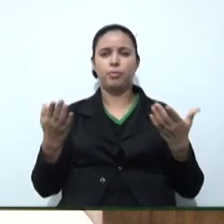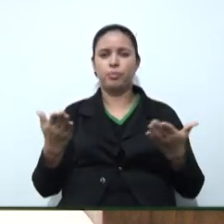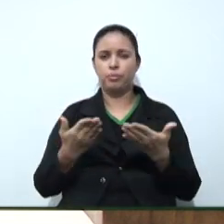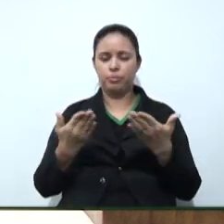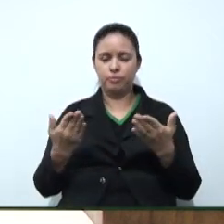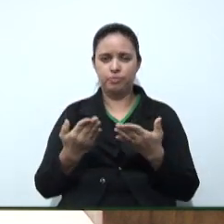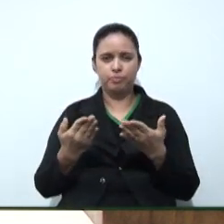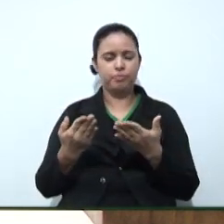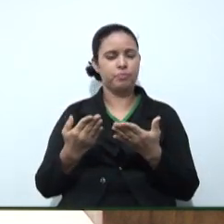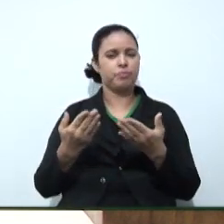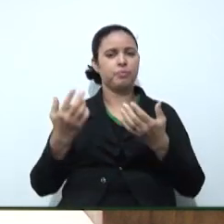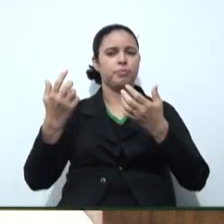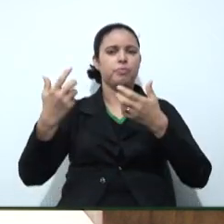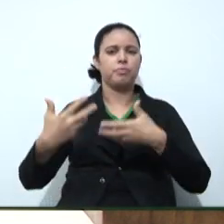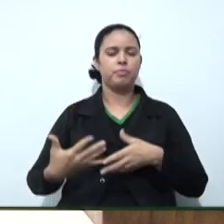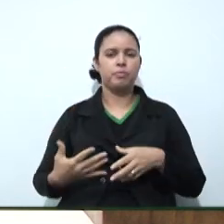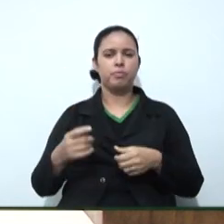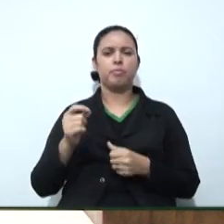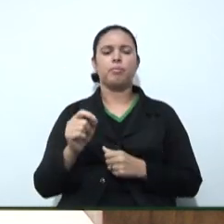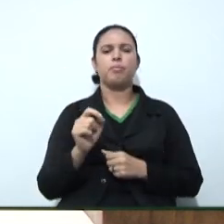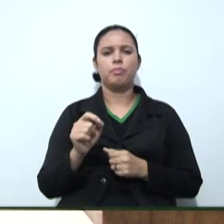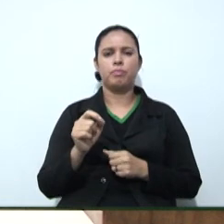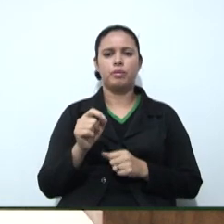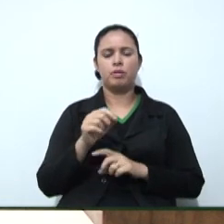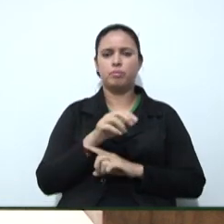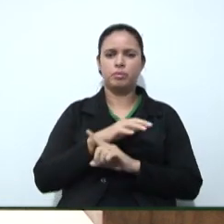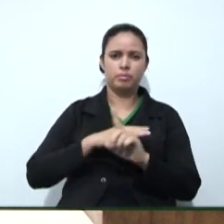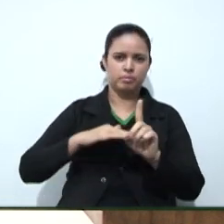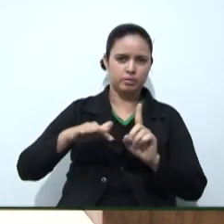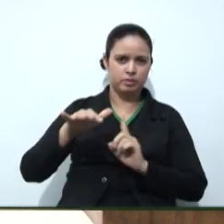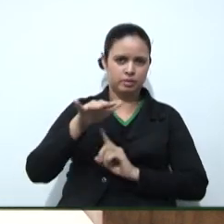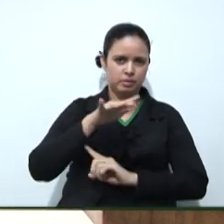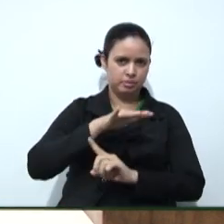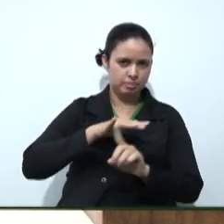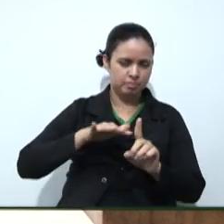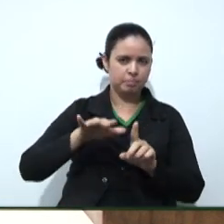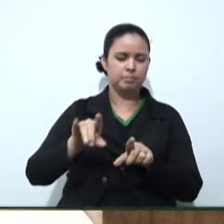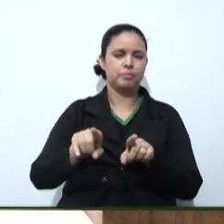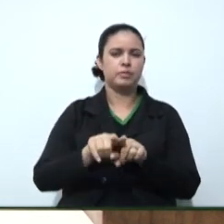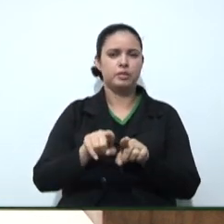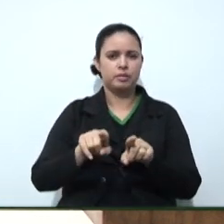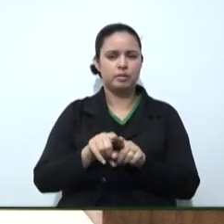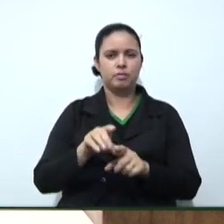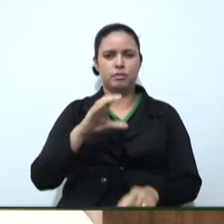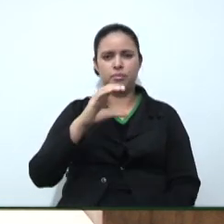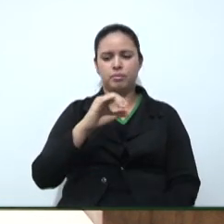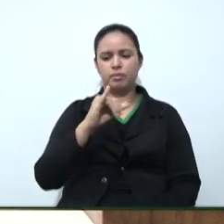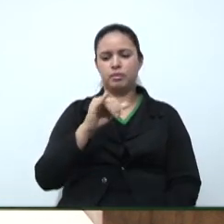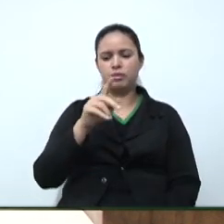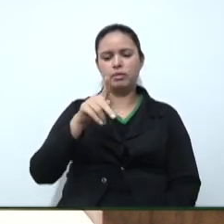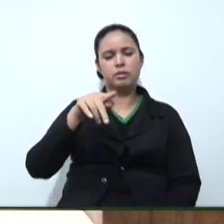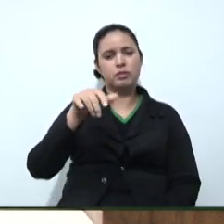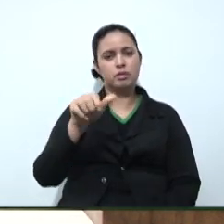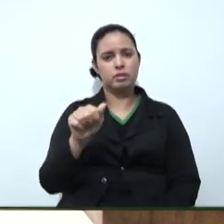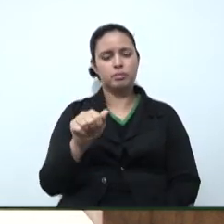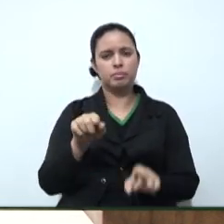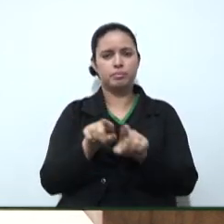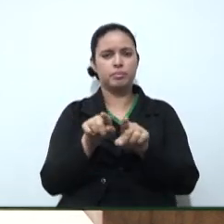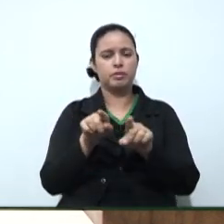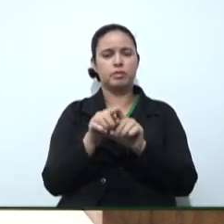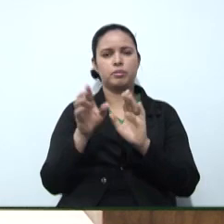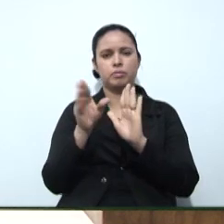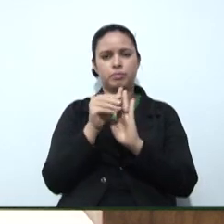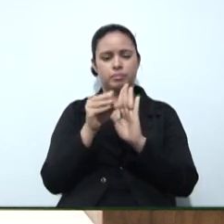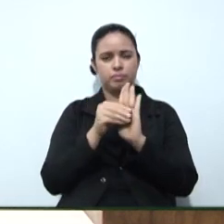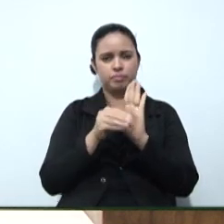a gente tratou da questão do meio ambiente, não é? Da questão da CIPA, os próprios conteúdos